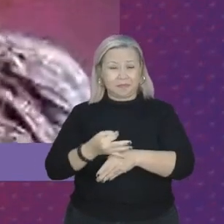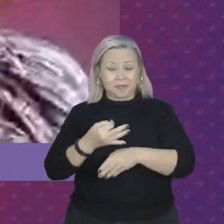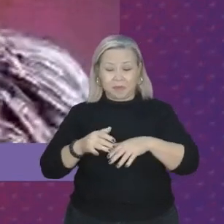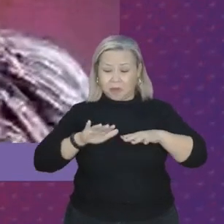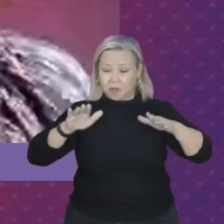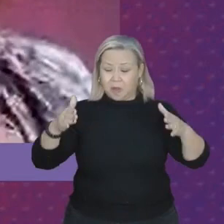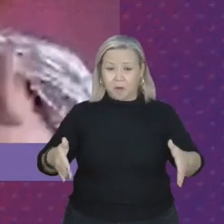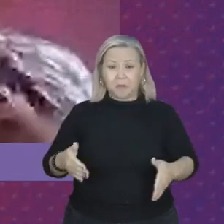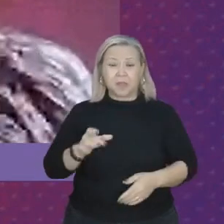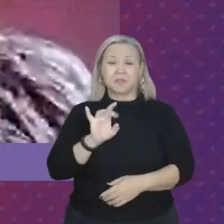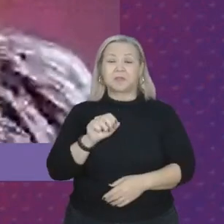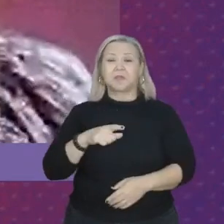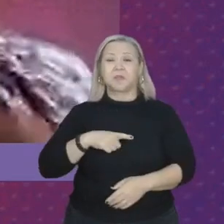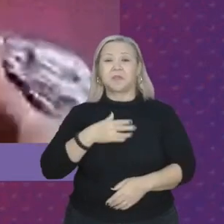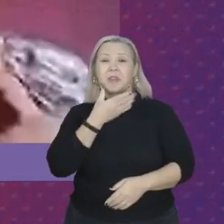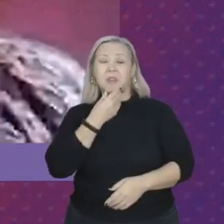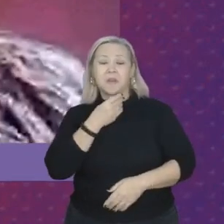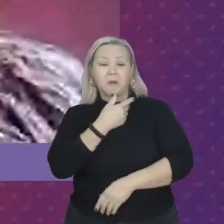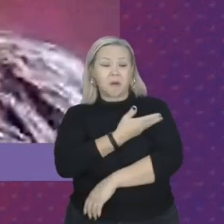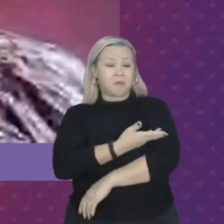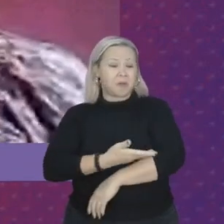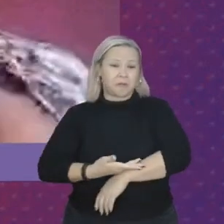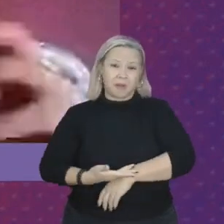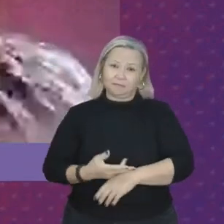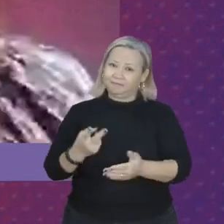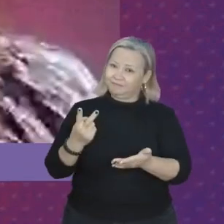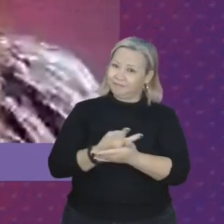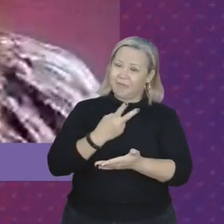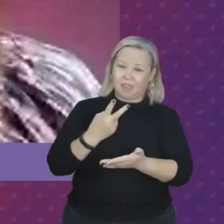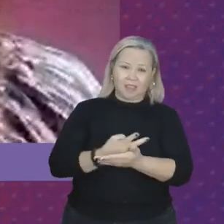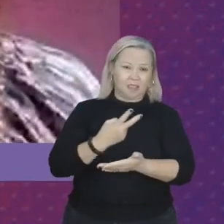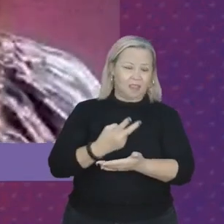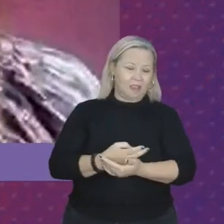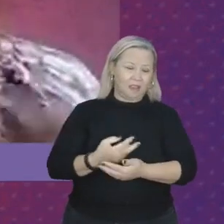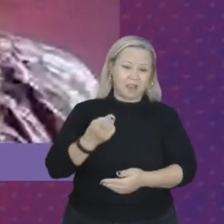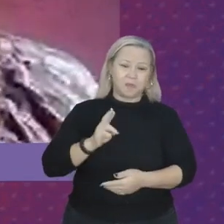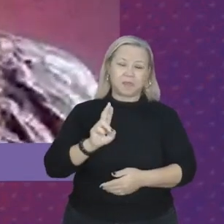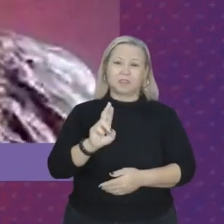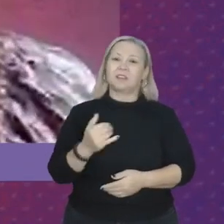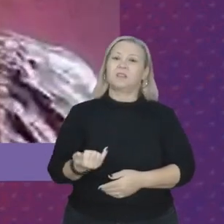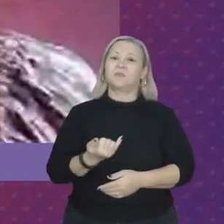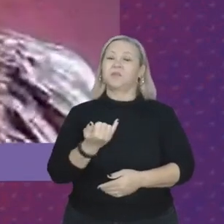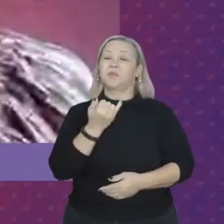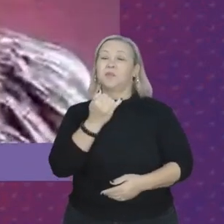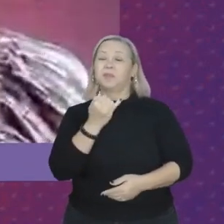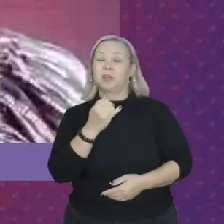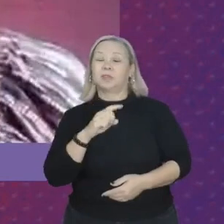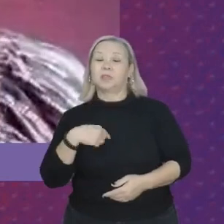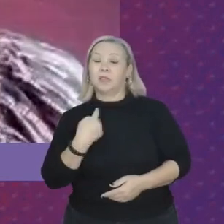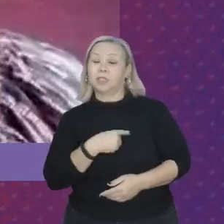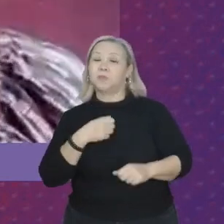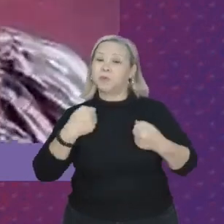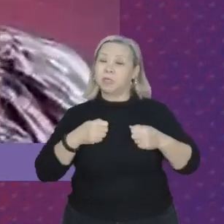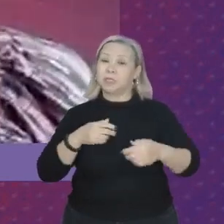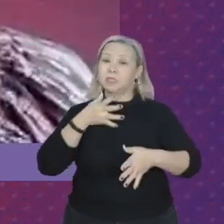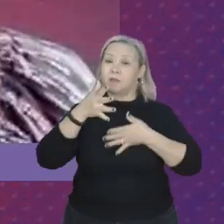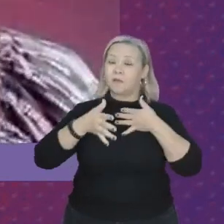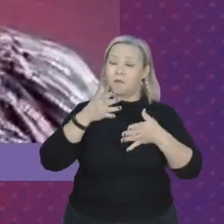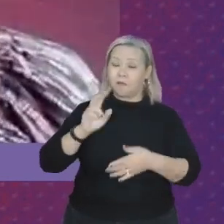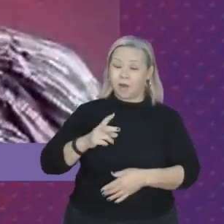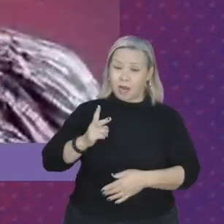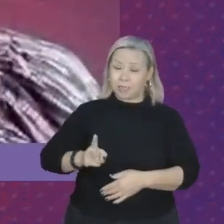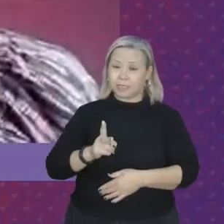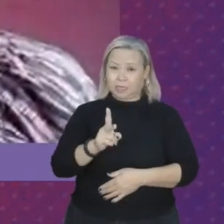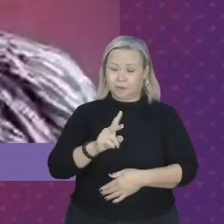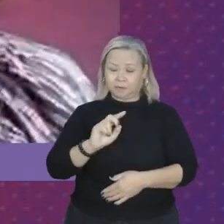tem homem branco, meu filho, tá errado, né? A representatividade importa, e eu acho que isso a gente tem que ressaltar sempre. E